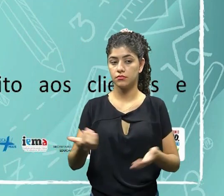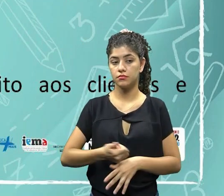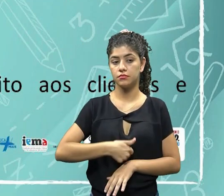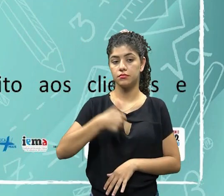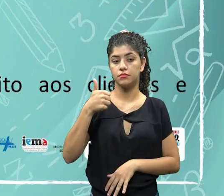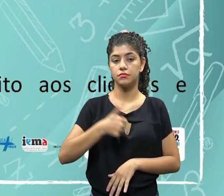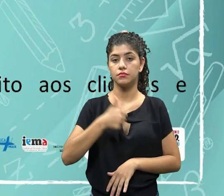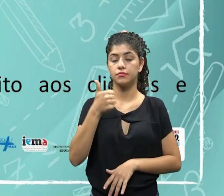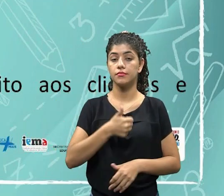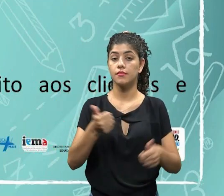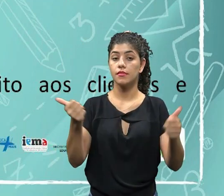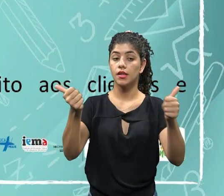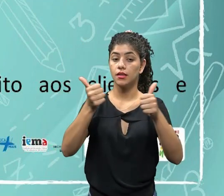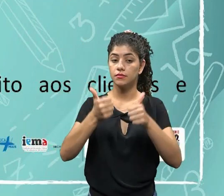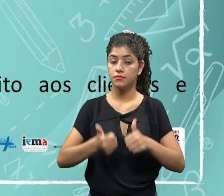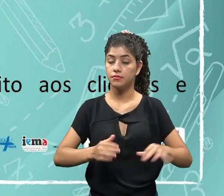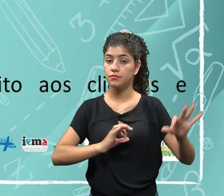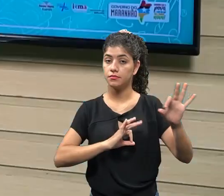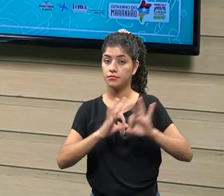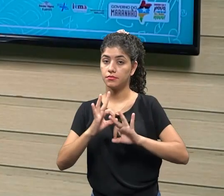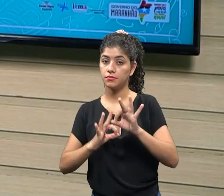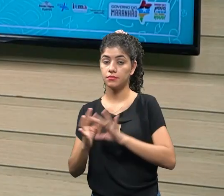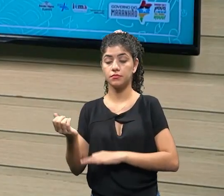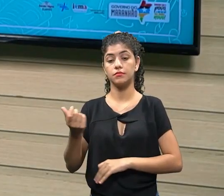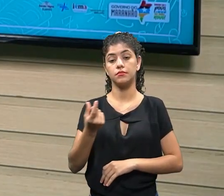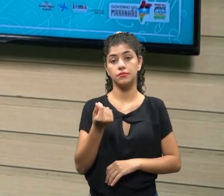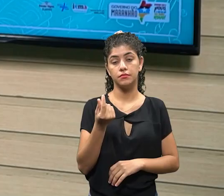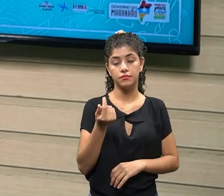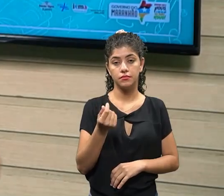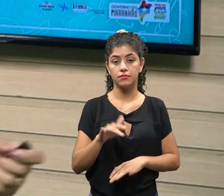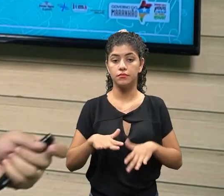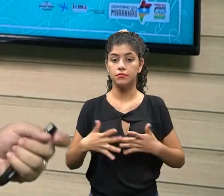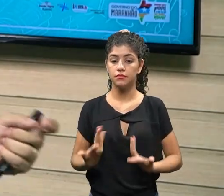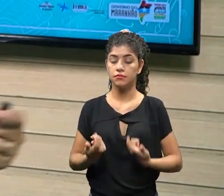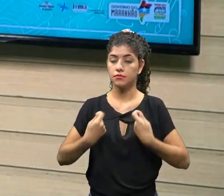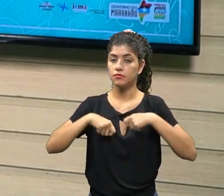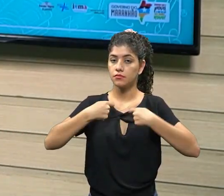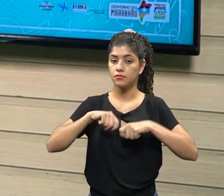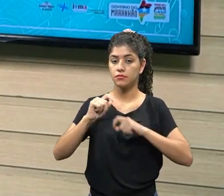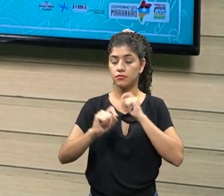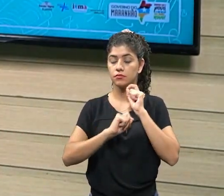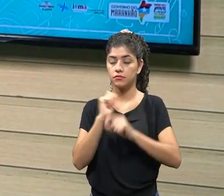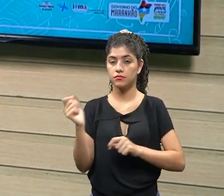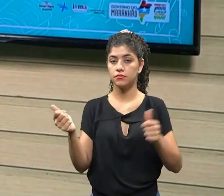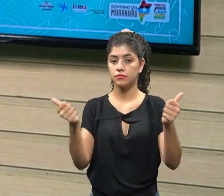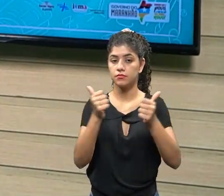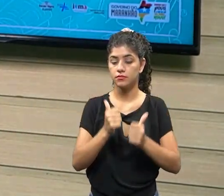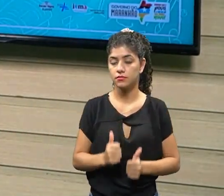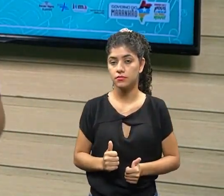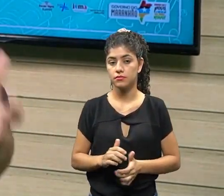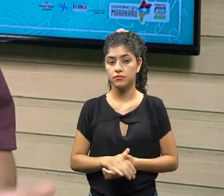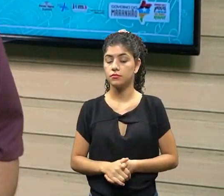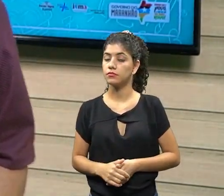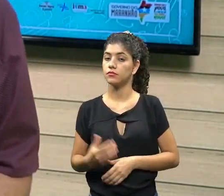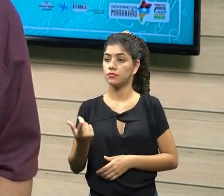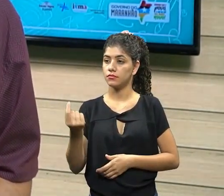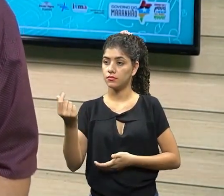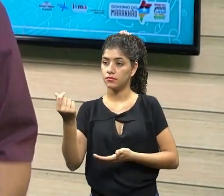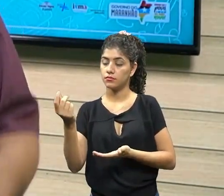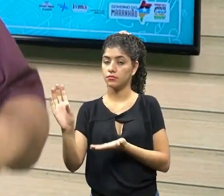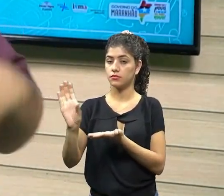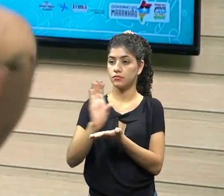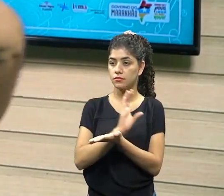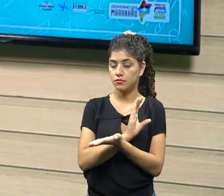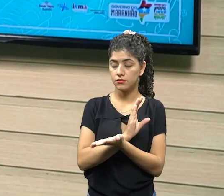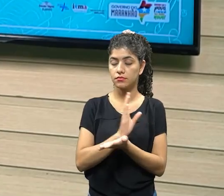a análise e planejamento financeiro. Então eu preciso analisar o quanto eu ganho, quanto